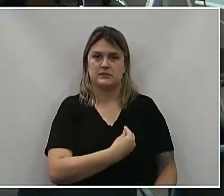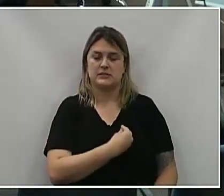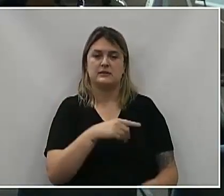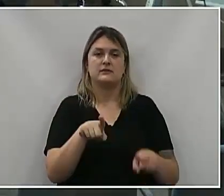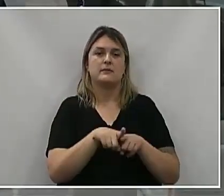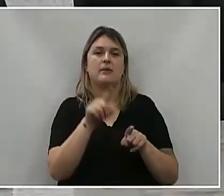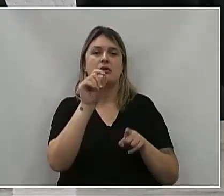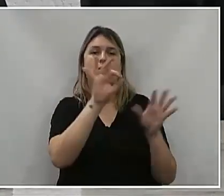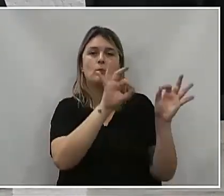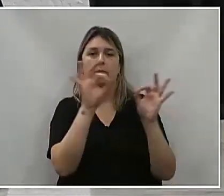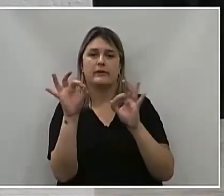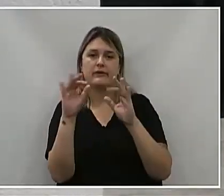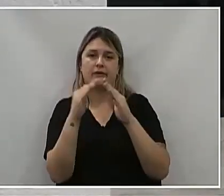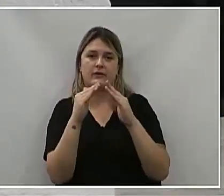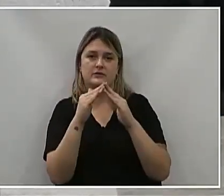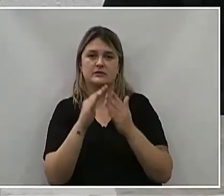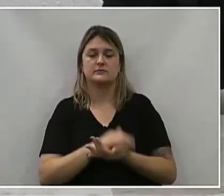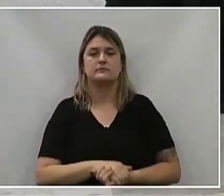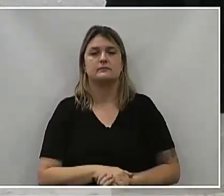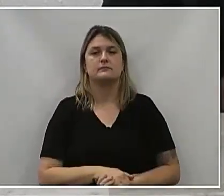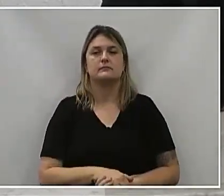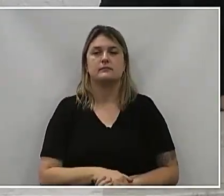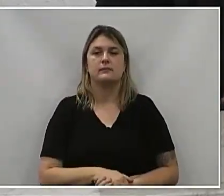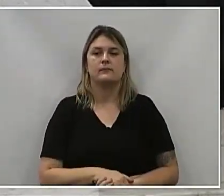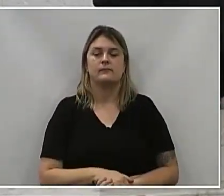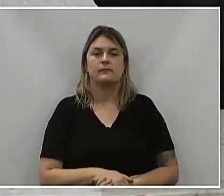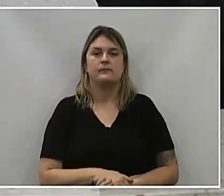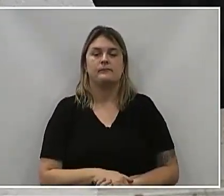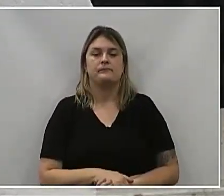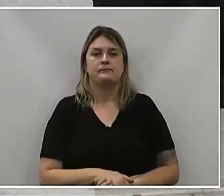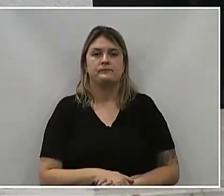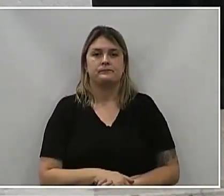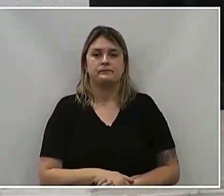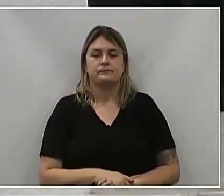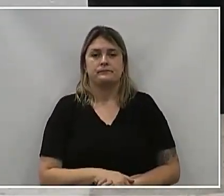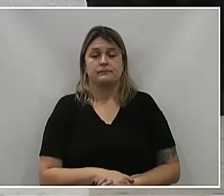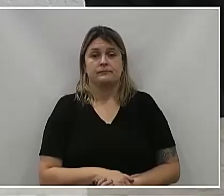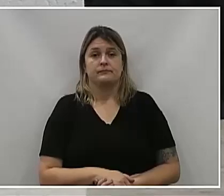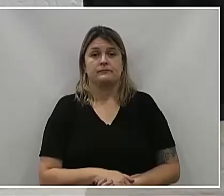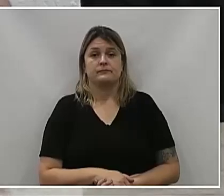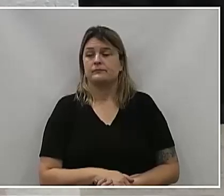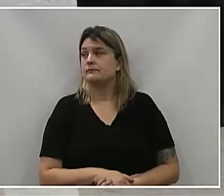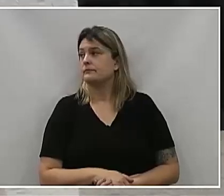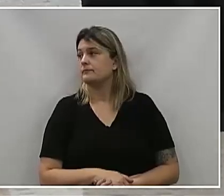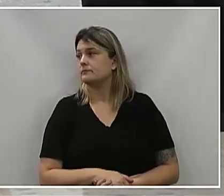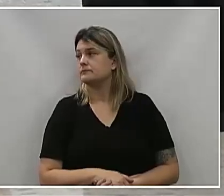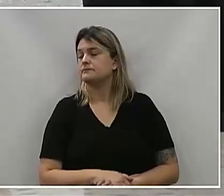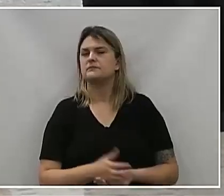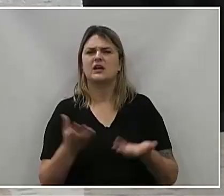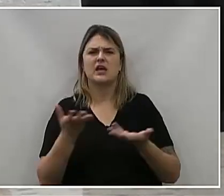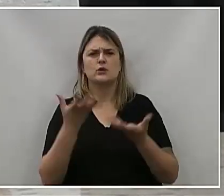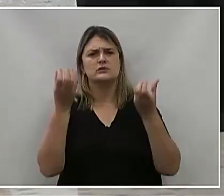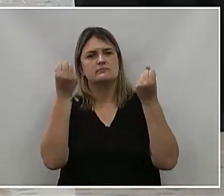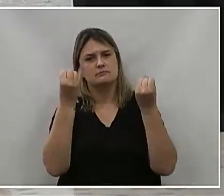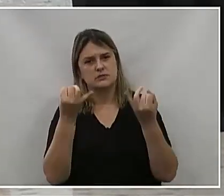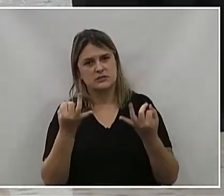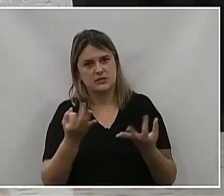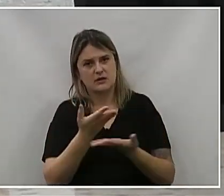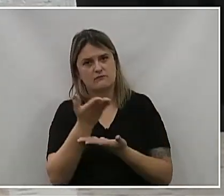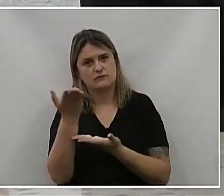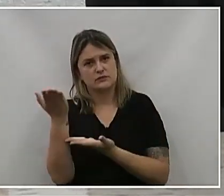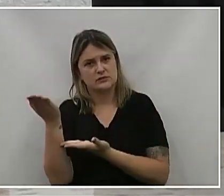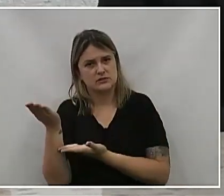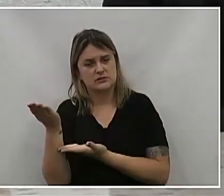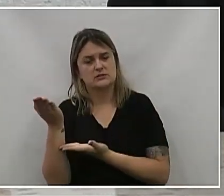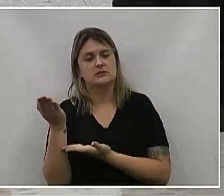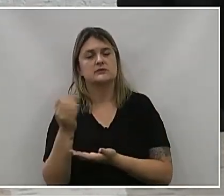em casa nos acompanhando e as pessoas que aqui se fazem presente. Quero fazer uso e esclarecer a vossas